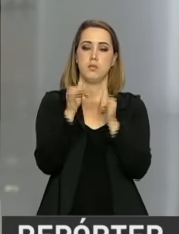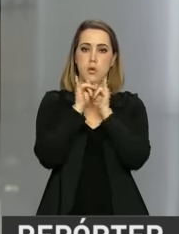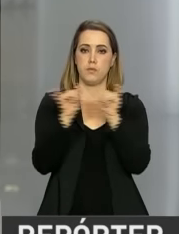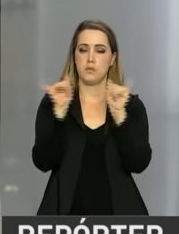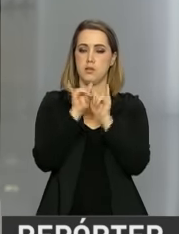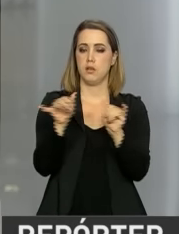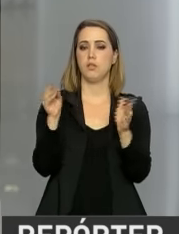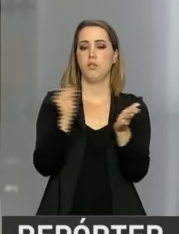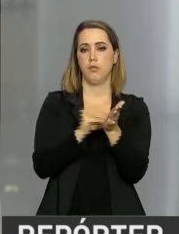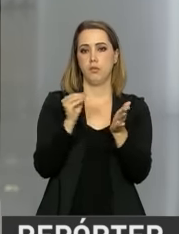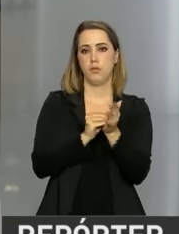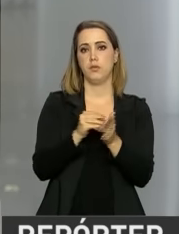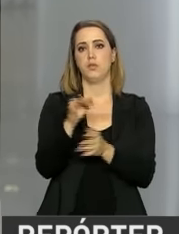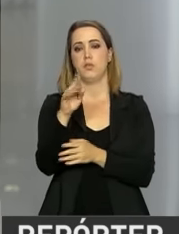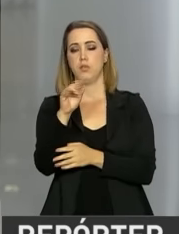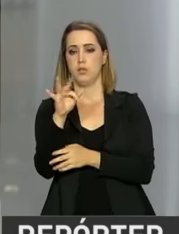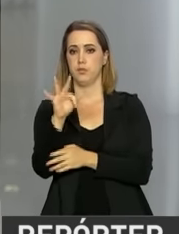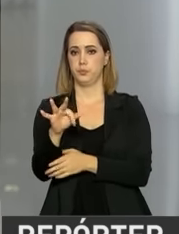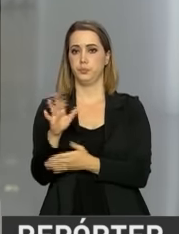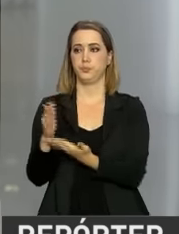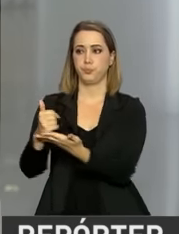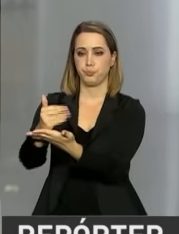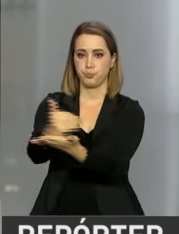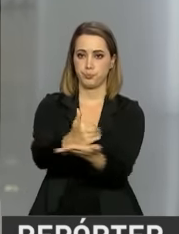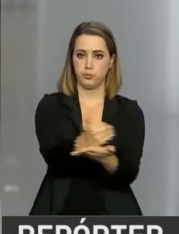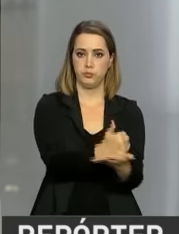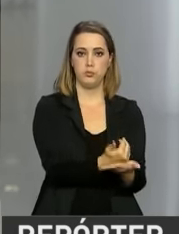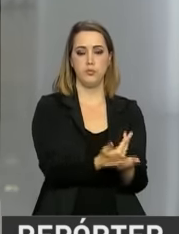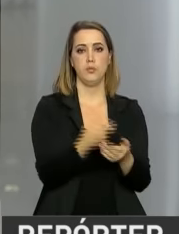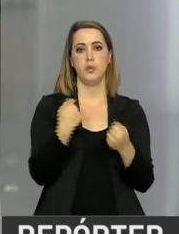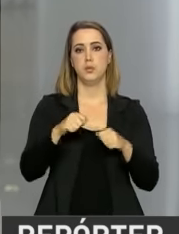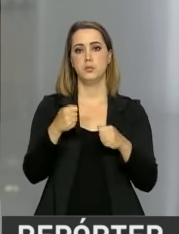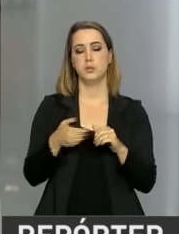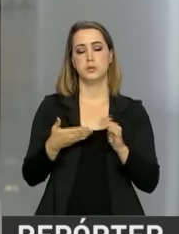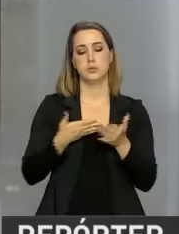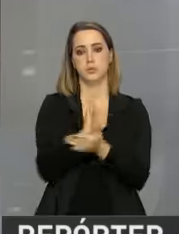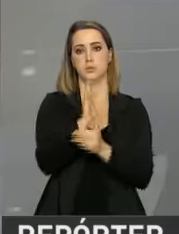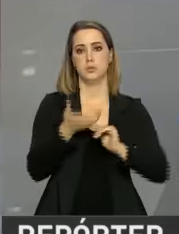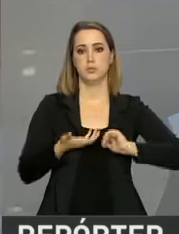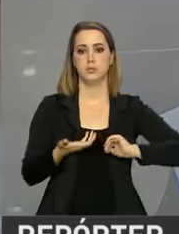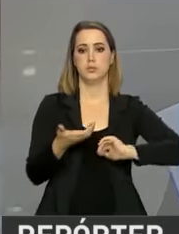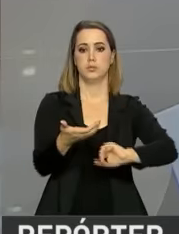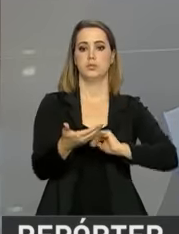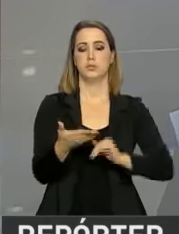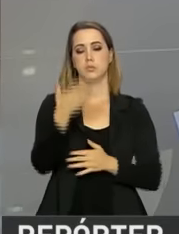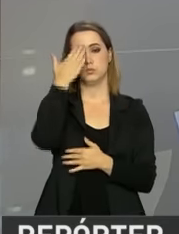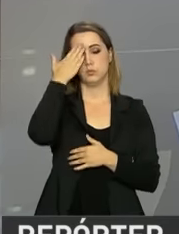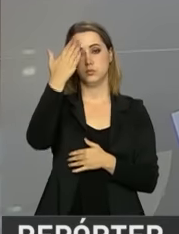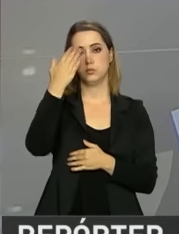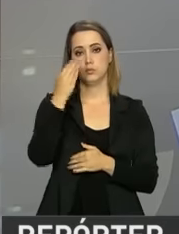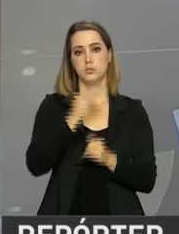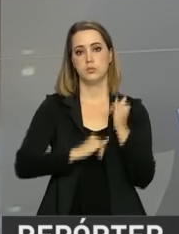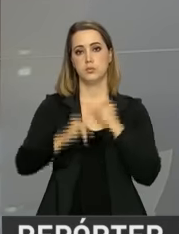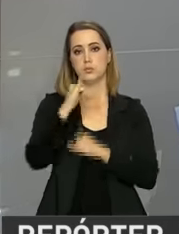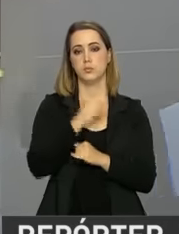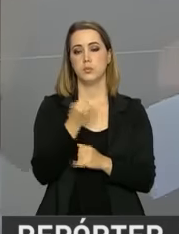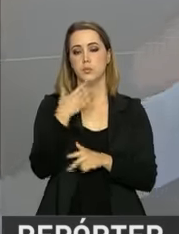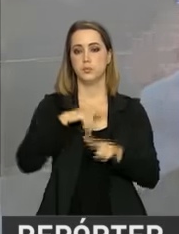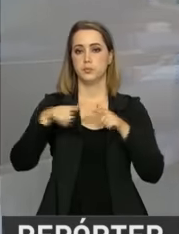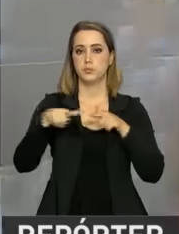Depende de aprovação de proposta que tramita no Congresso Nacional Zé Luiz Obrigado Nei pelas informações bom trabalho para